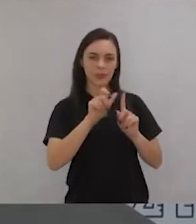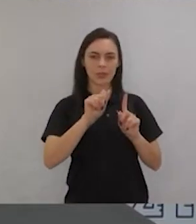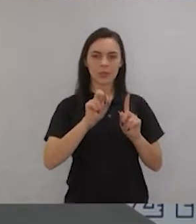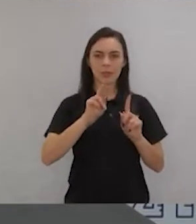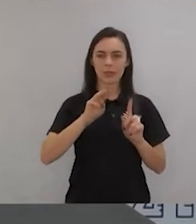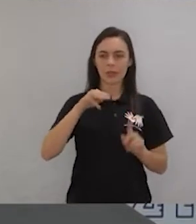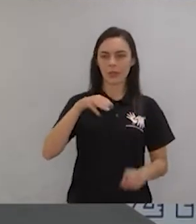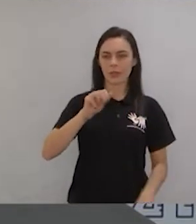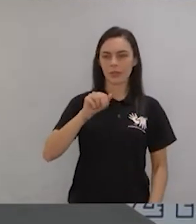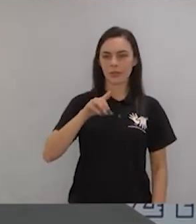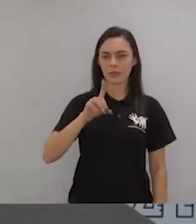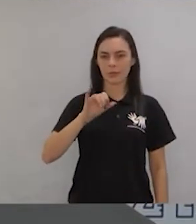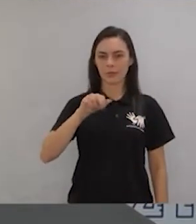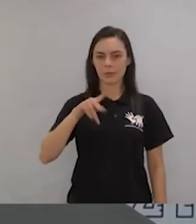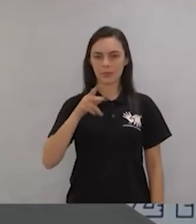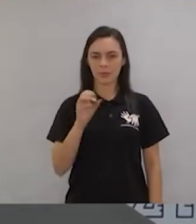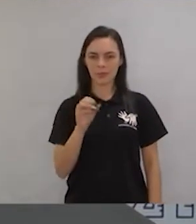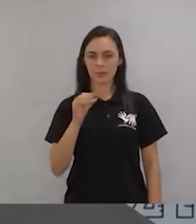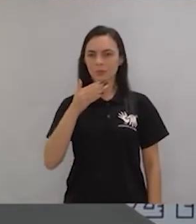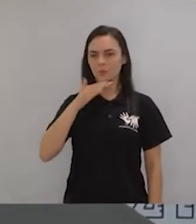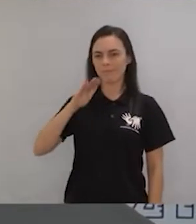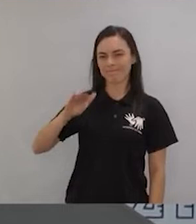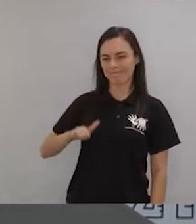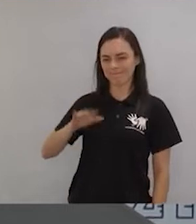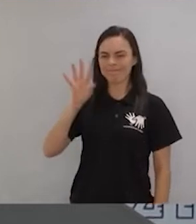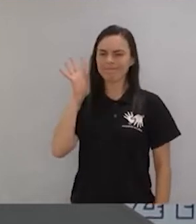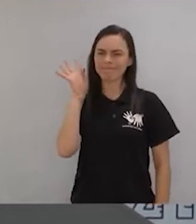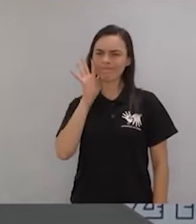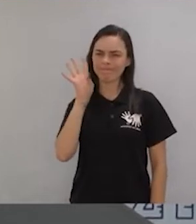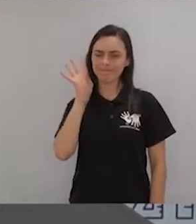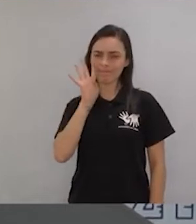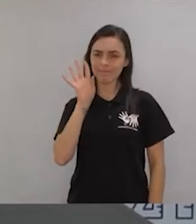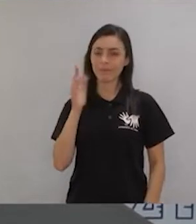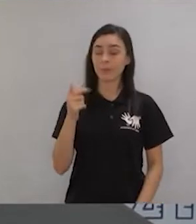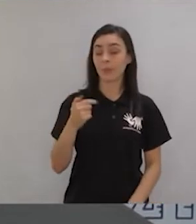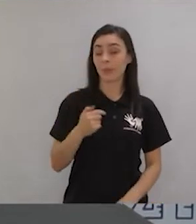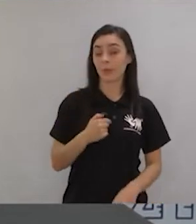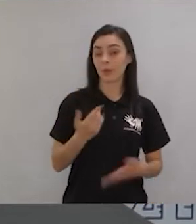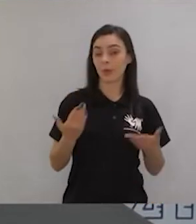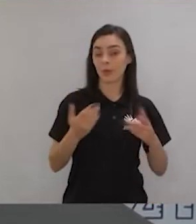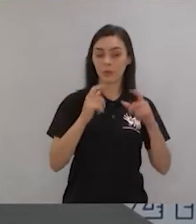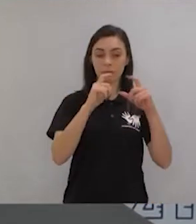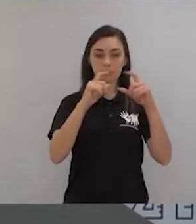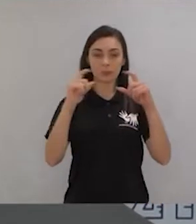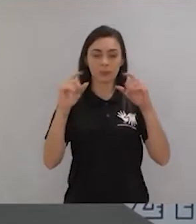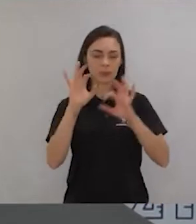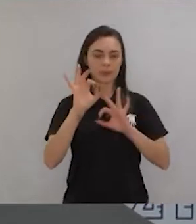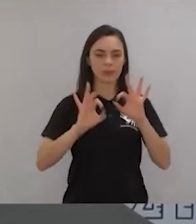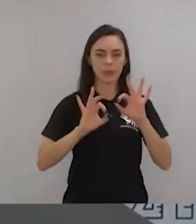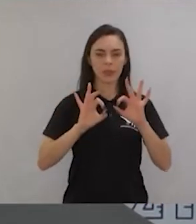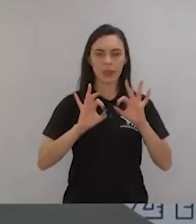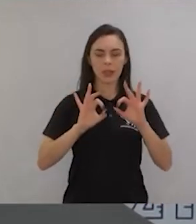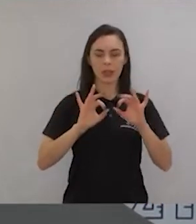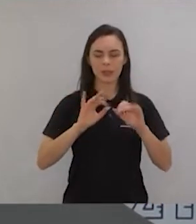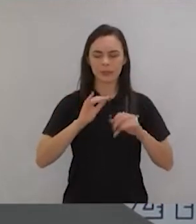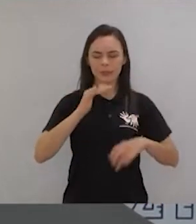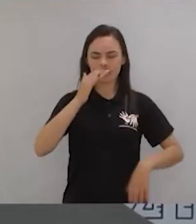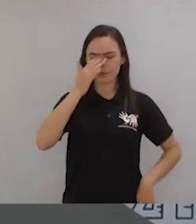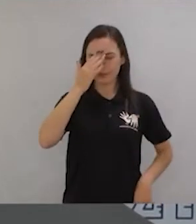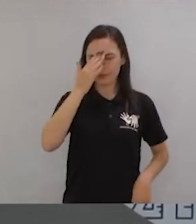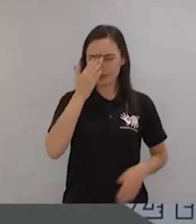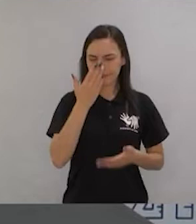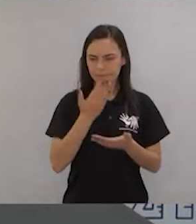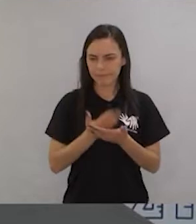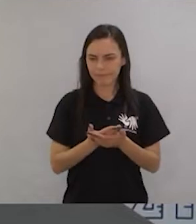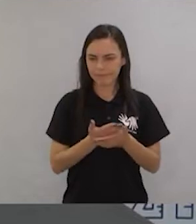do Armandinho. Armandinho, um rapazinho bem legal. E eu trouxe aqui para montar com vocês. Ai, eu não